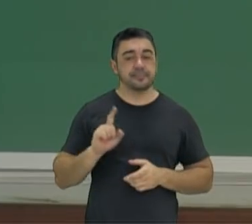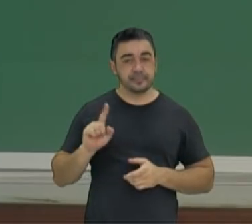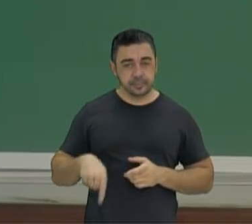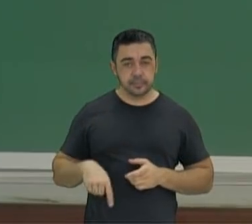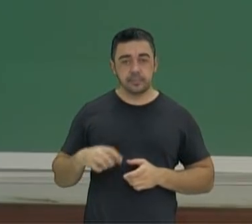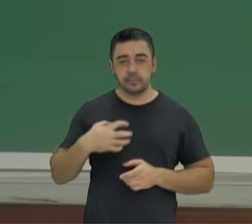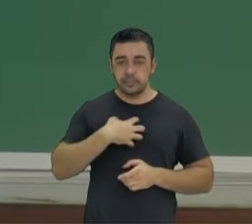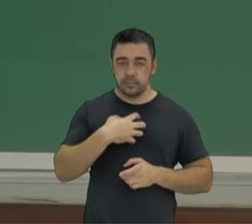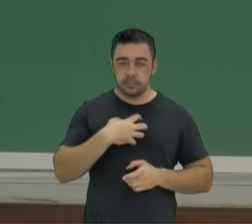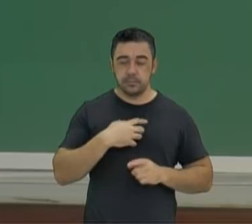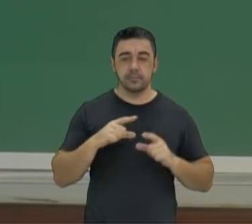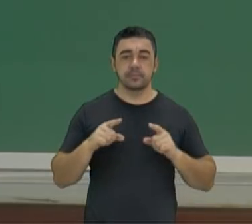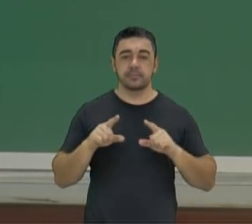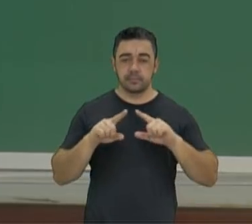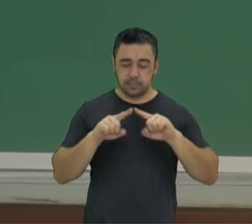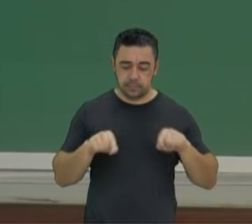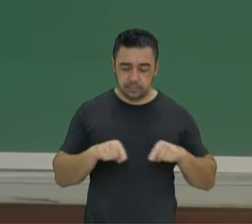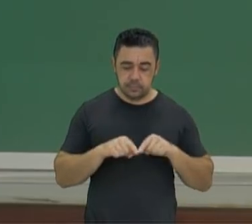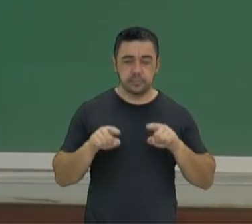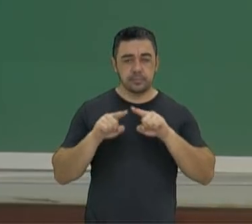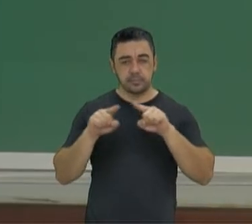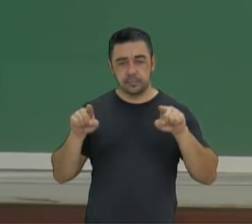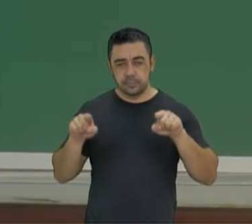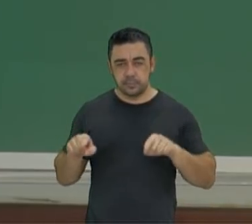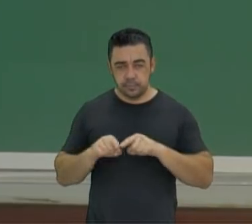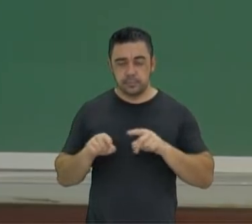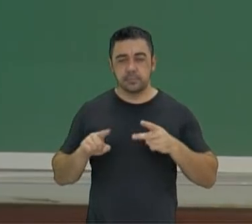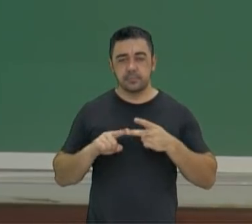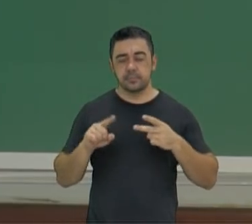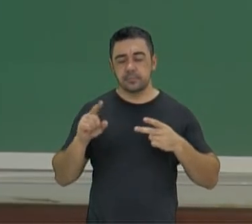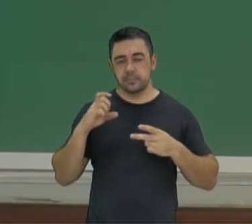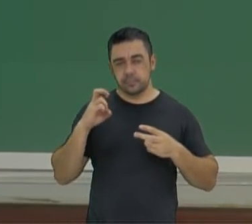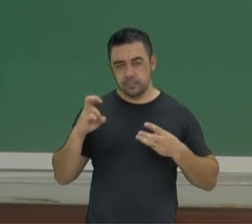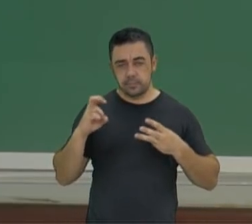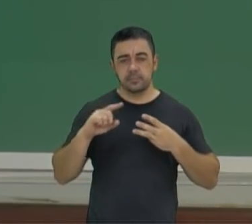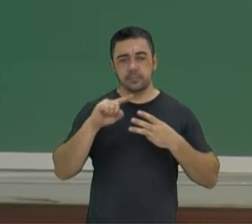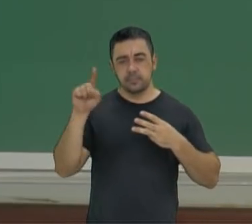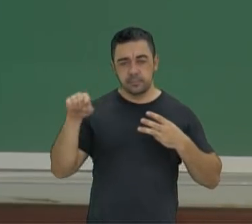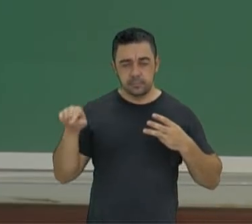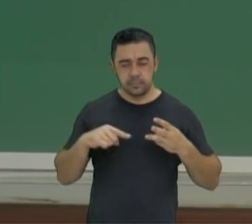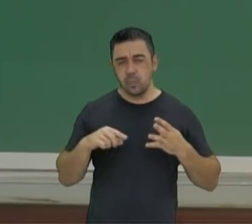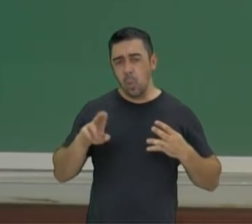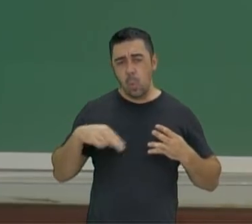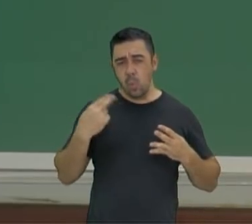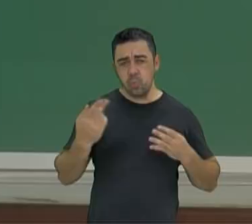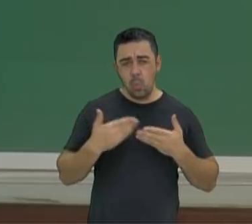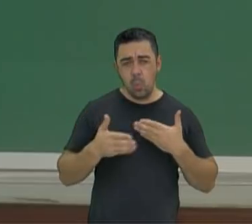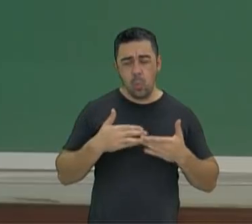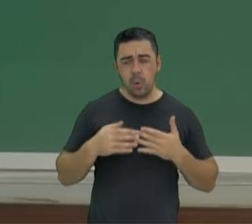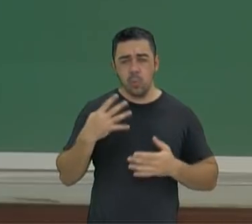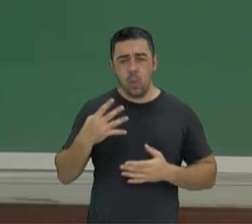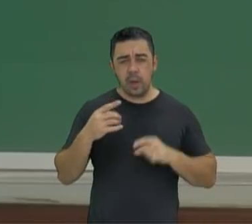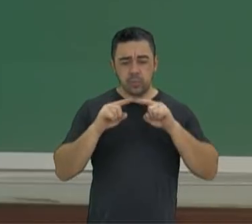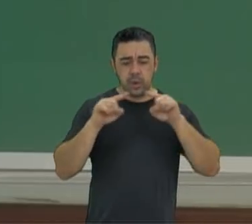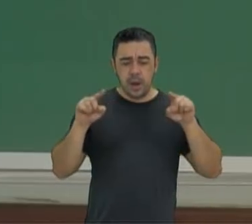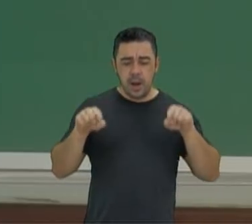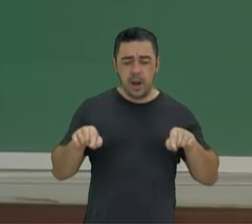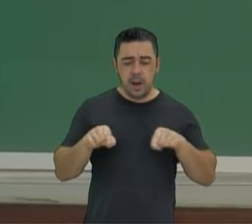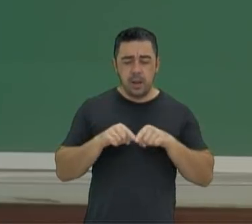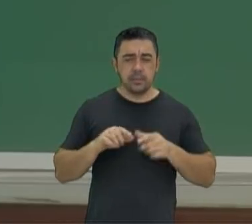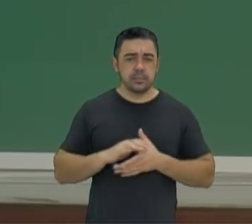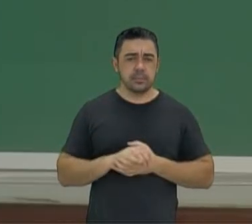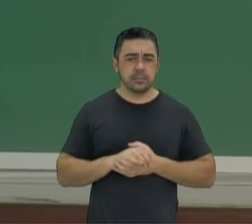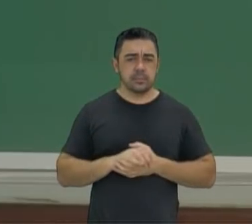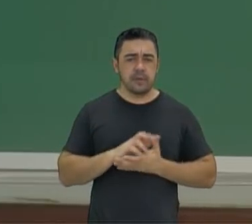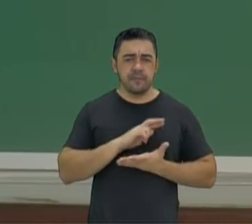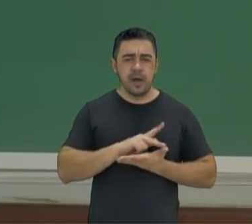na forma de triângulo, de quadrado, de pentágono ou de quadrilátero. Mas professora, por que tem esse